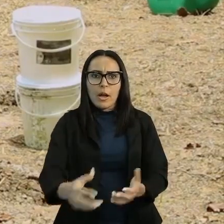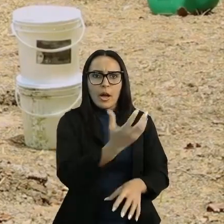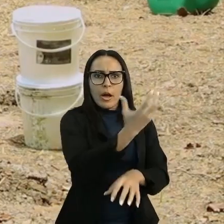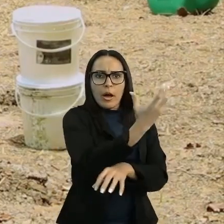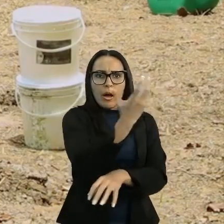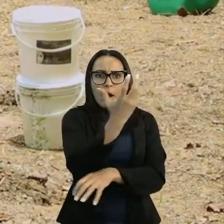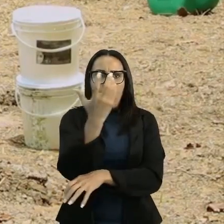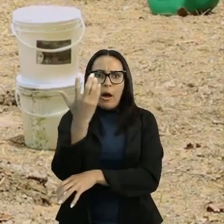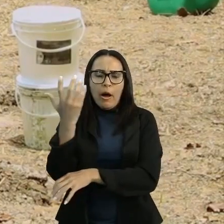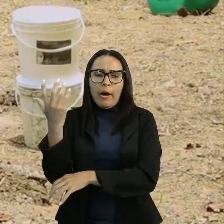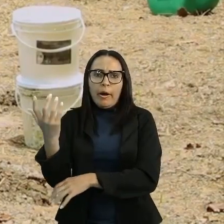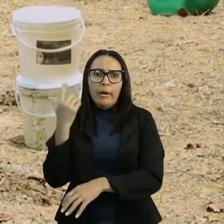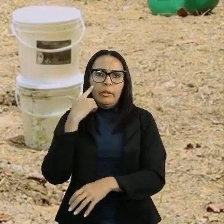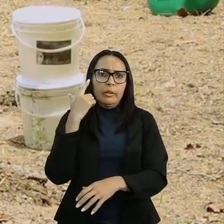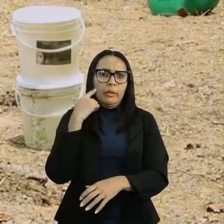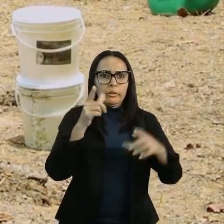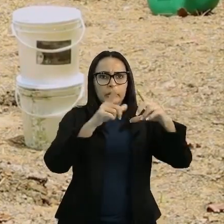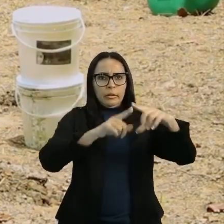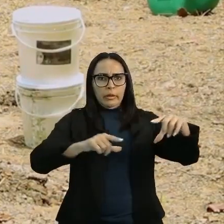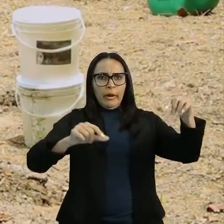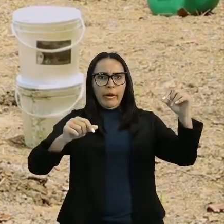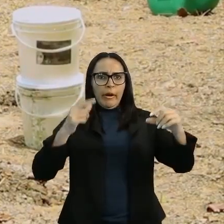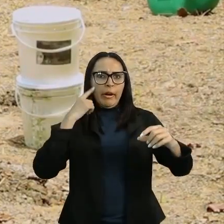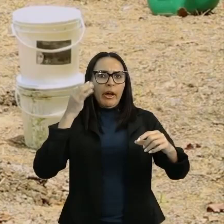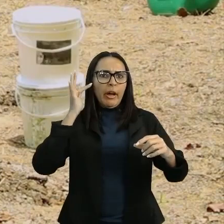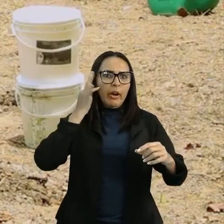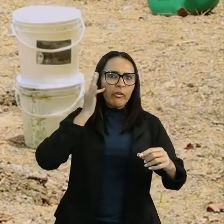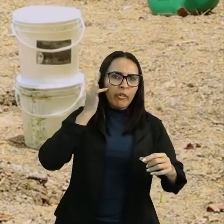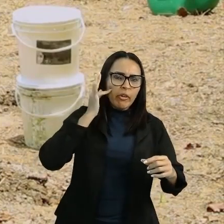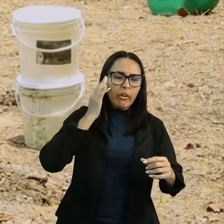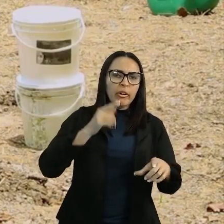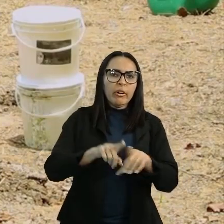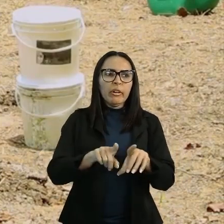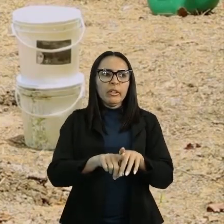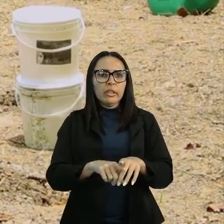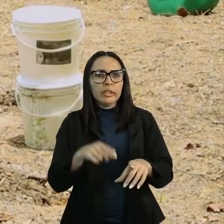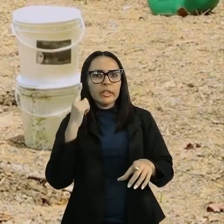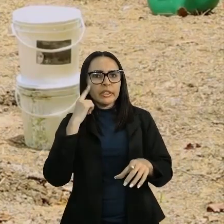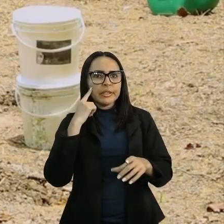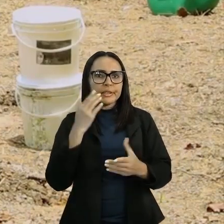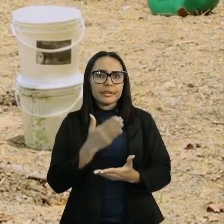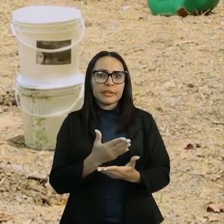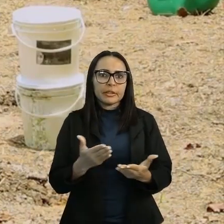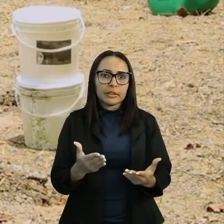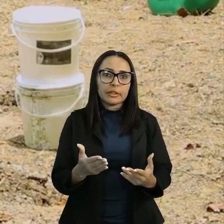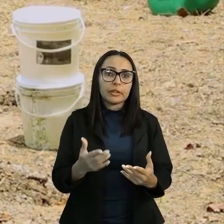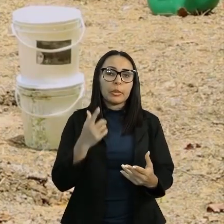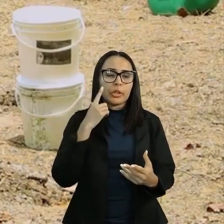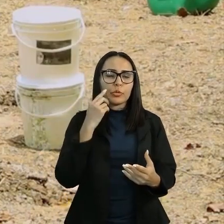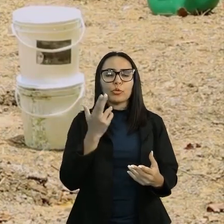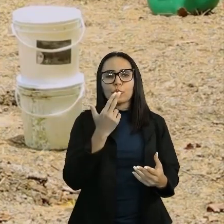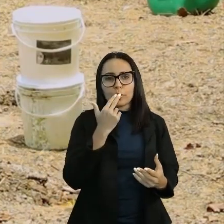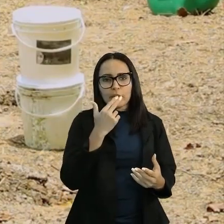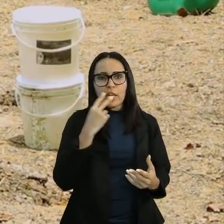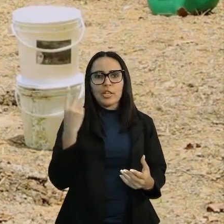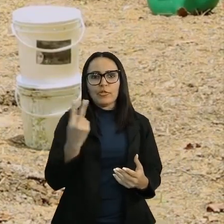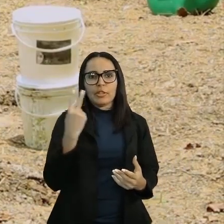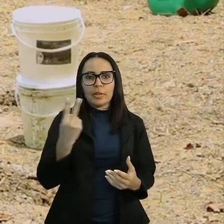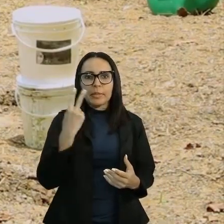moringa também no semiárido é perfeito, assim, para chá, remédios, né? As pessoas verdade. E, inclusive, ela foi considerada